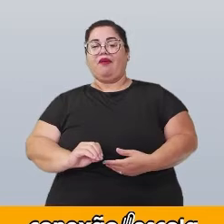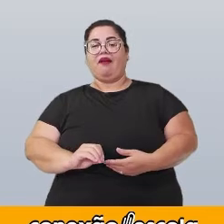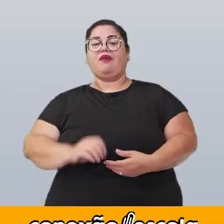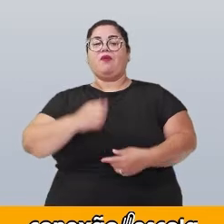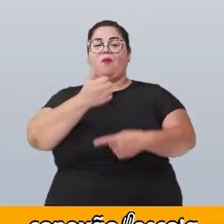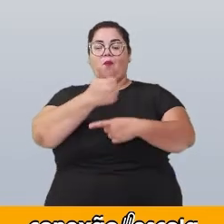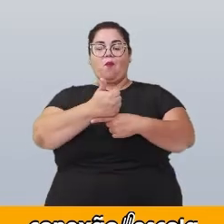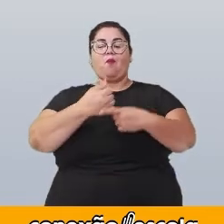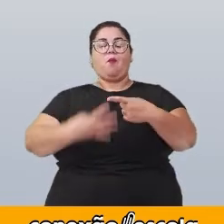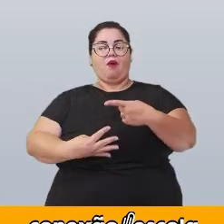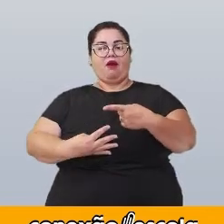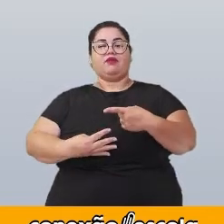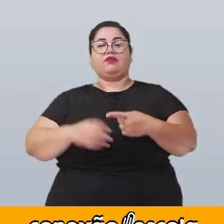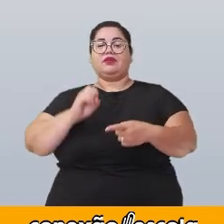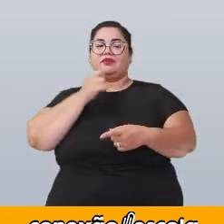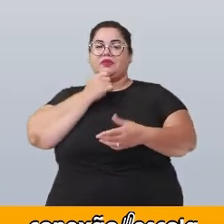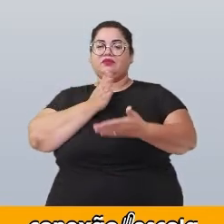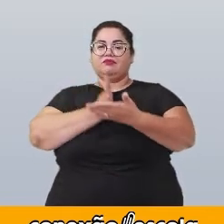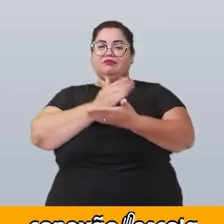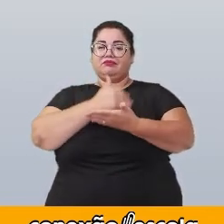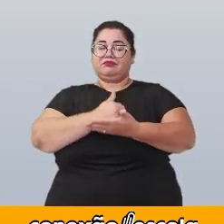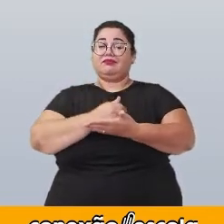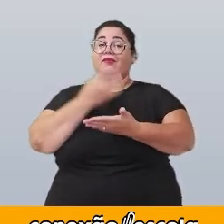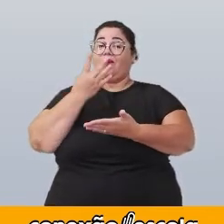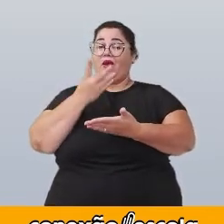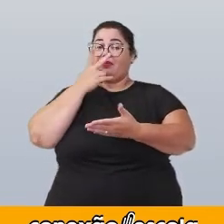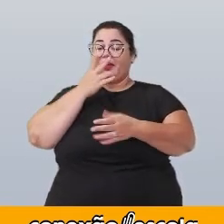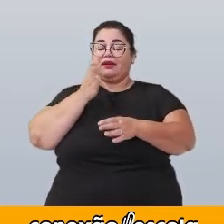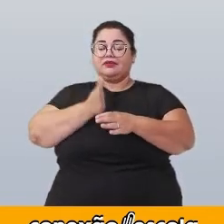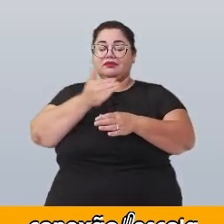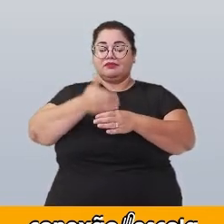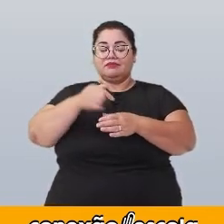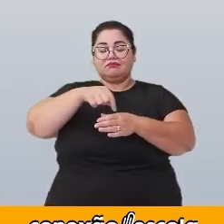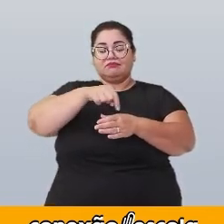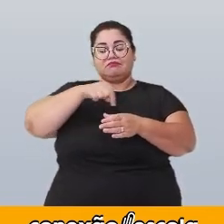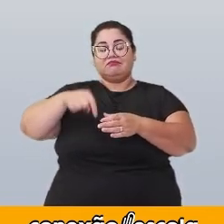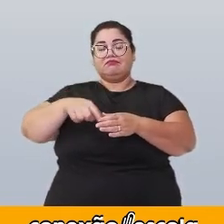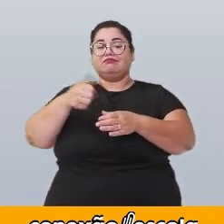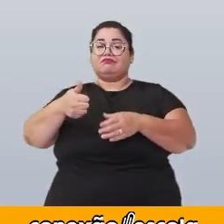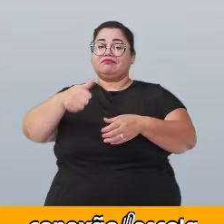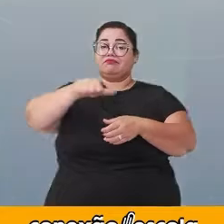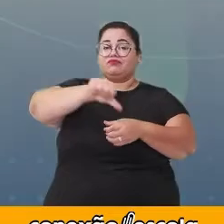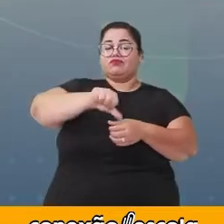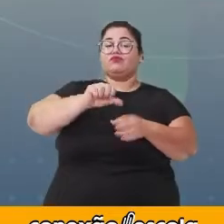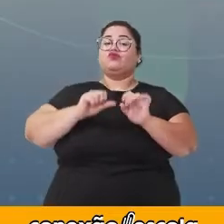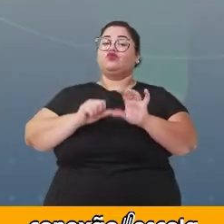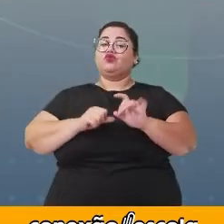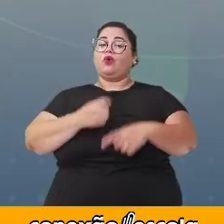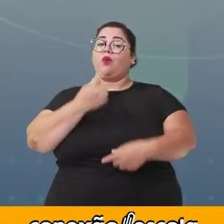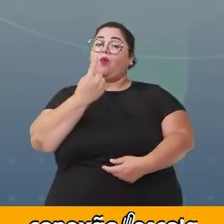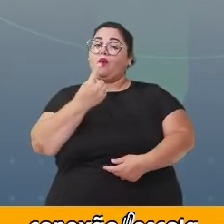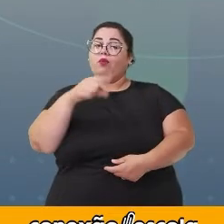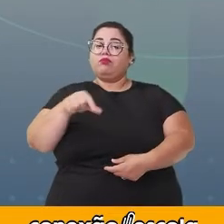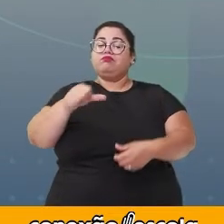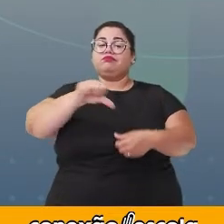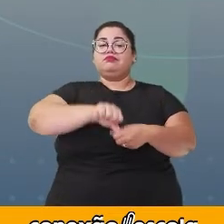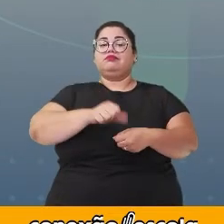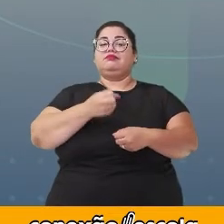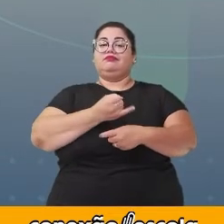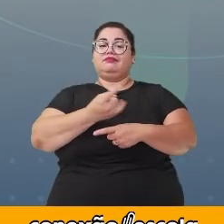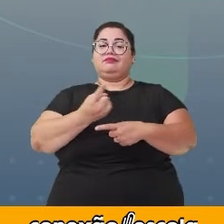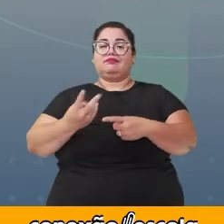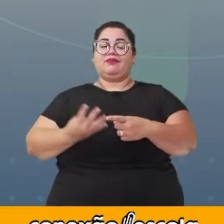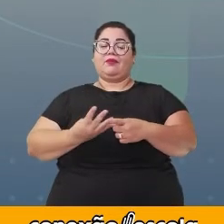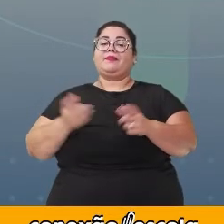Em 1/4 é como se eu dividisse a xícara em 4 partes. Colocaria uma dessas